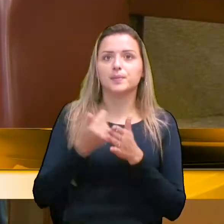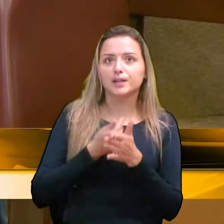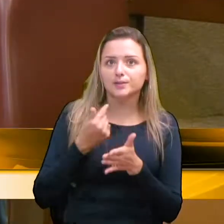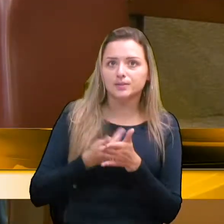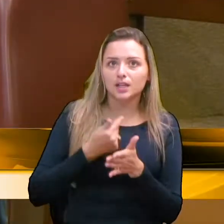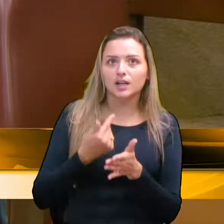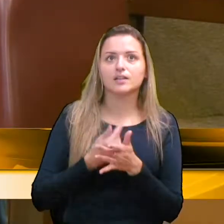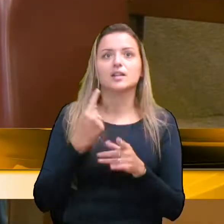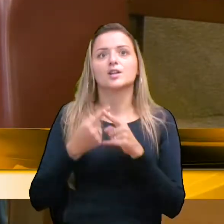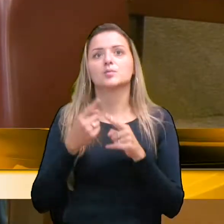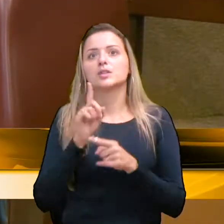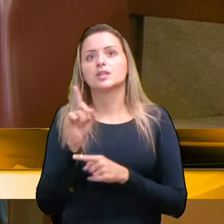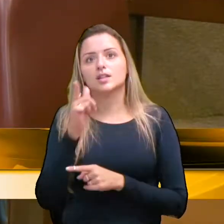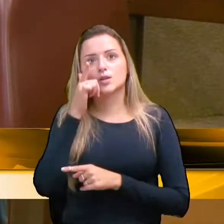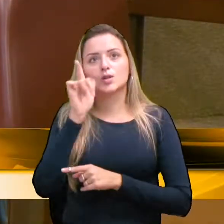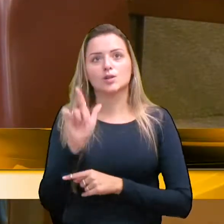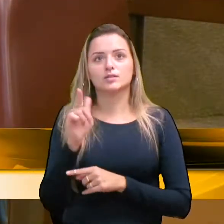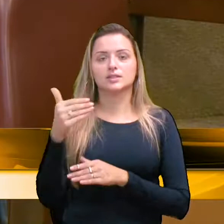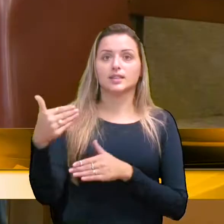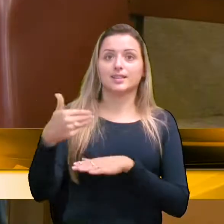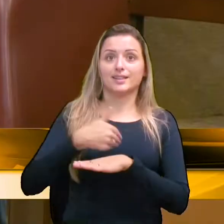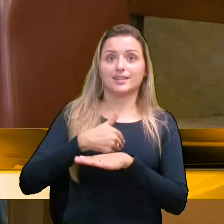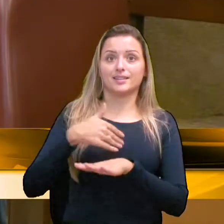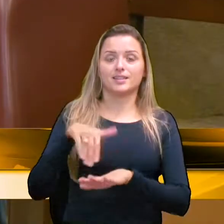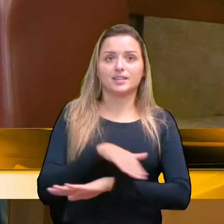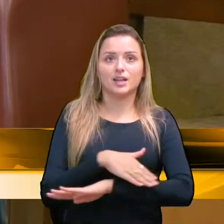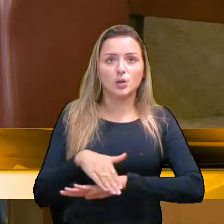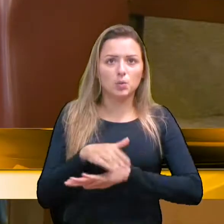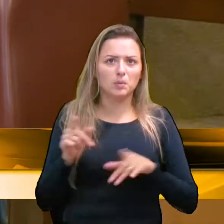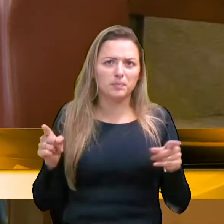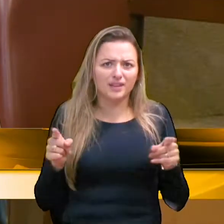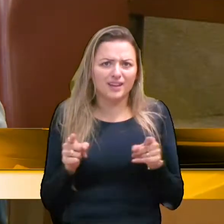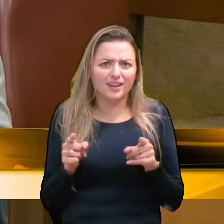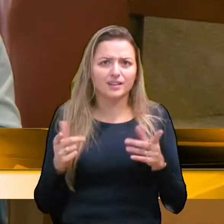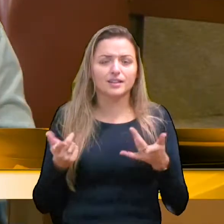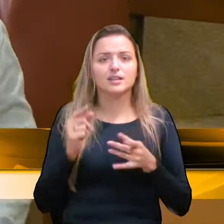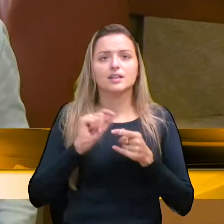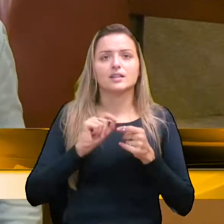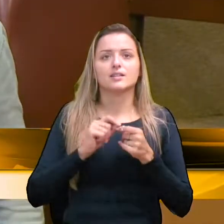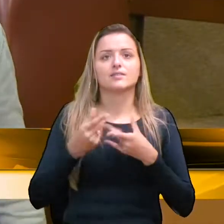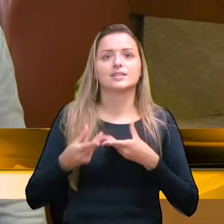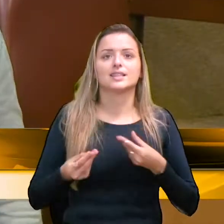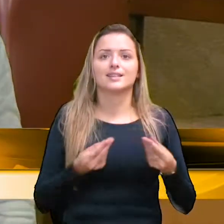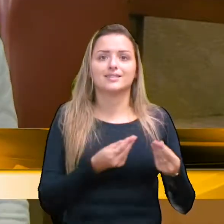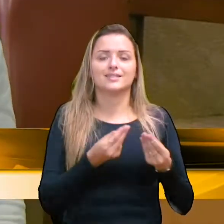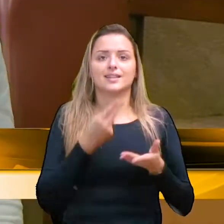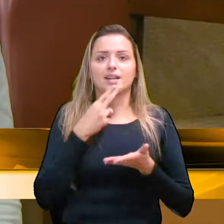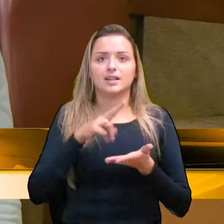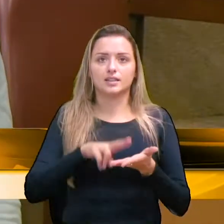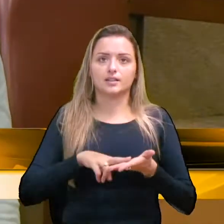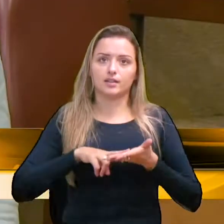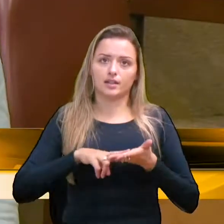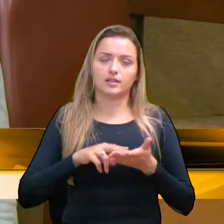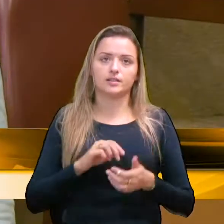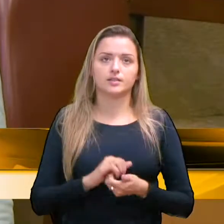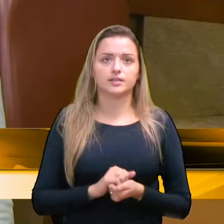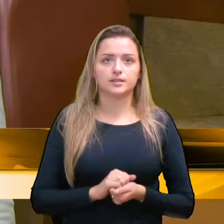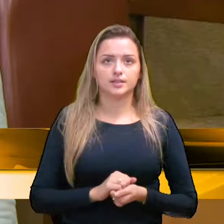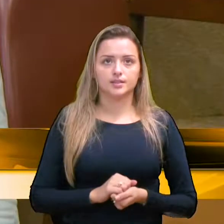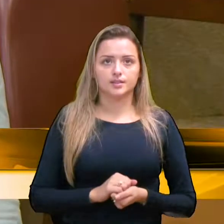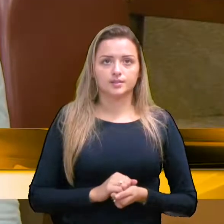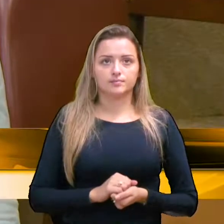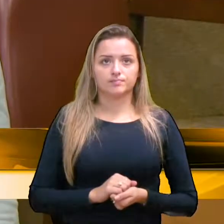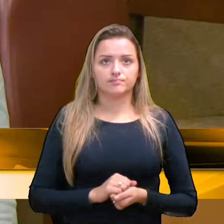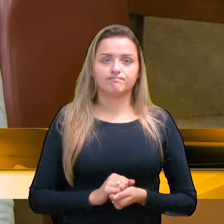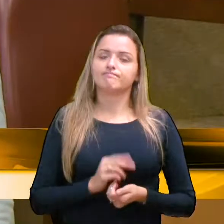por que tu não consegue entrar aqui nessa rua? É uma rua curta, e fazia entrega de correspondências para nós, né? E